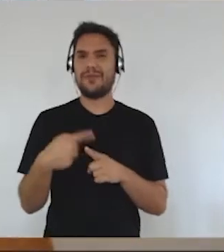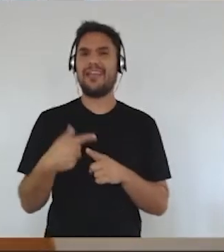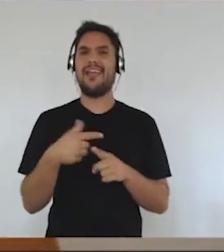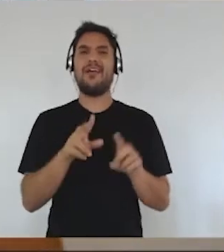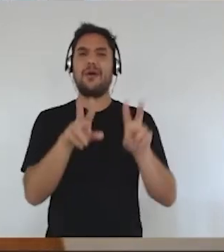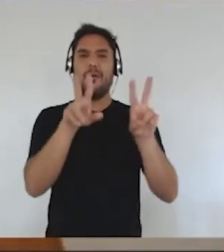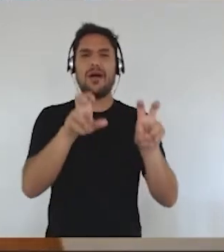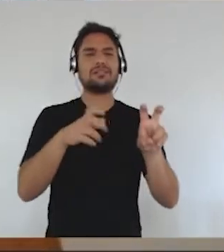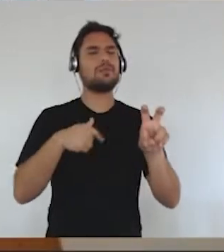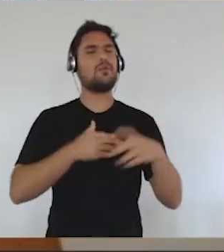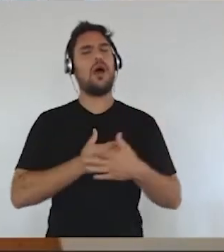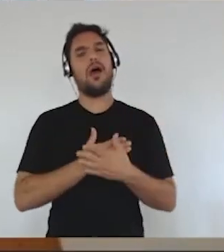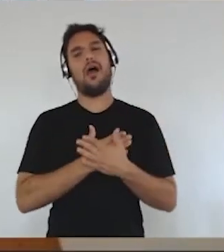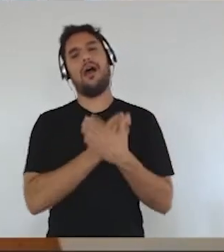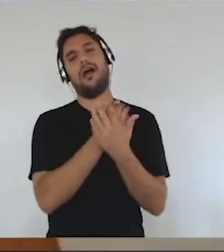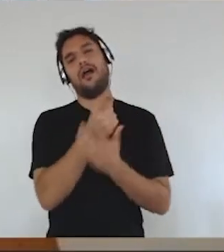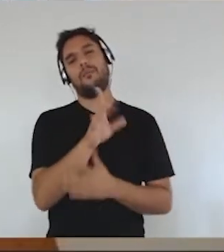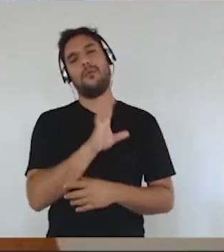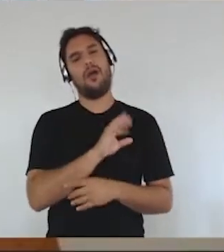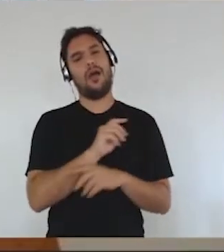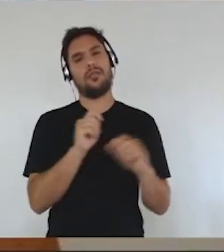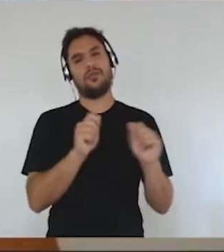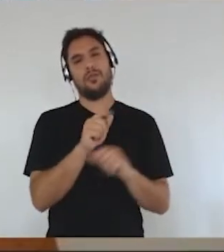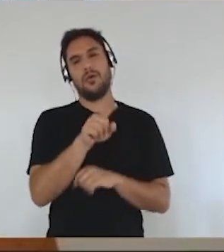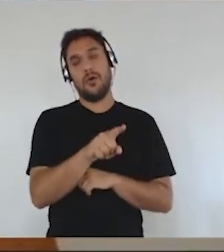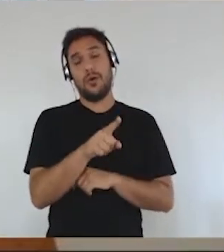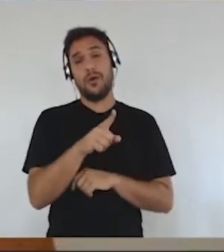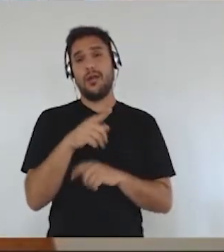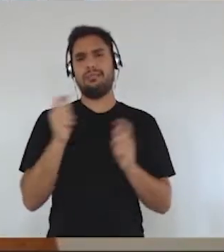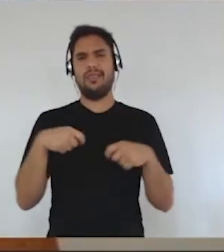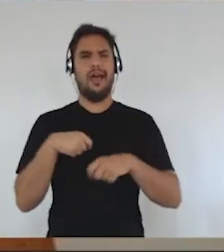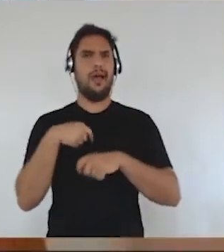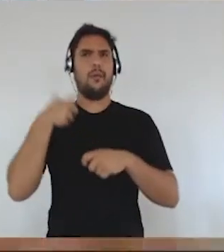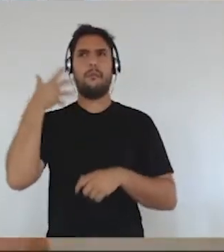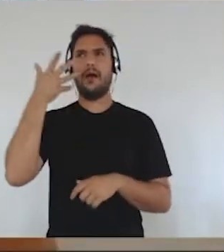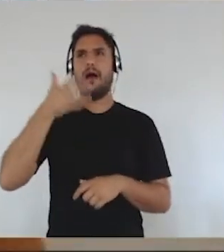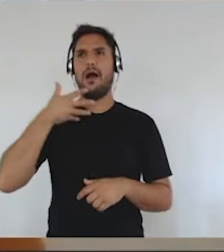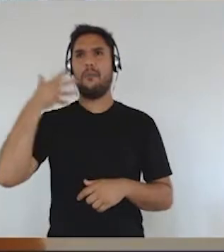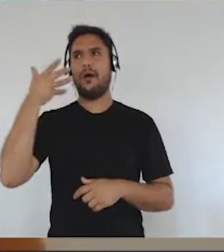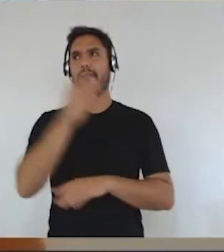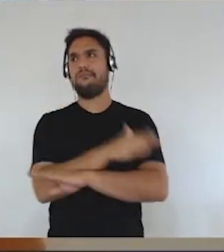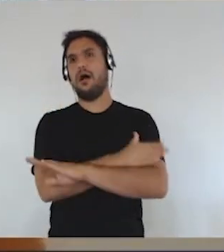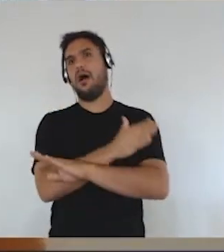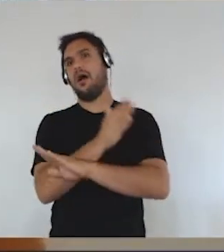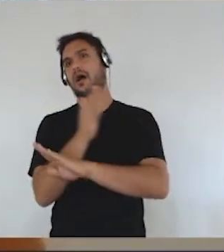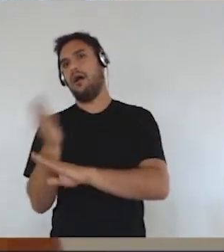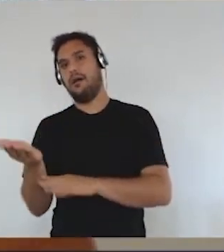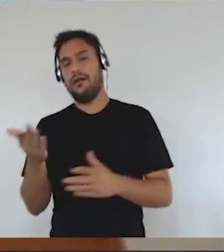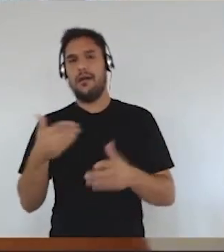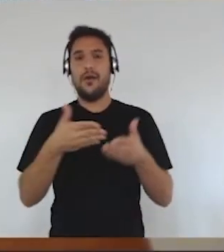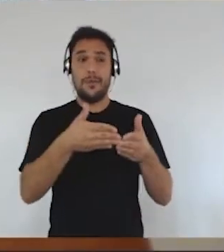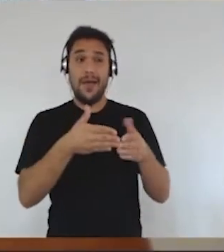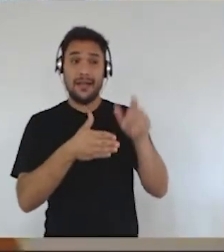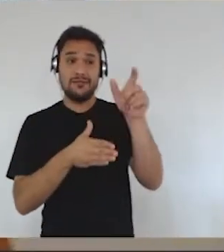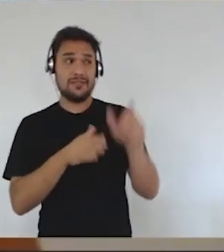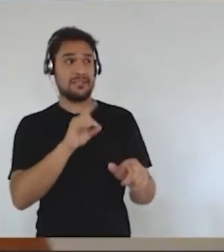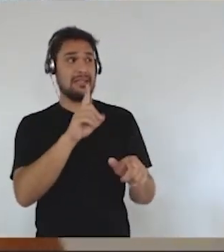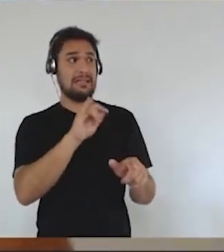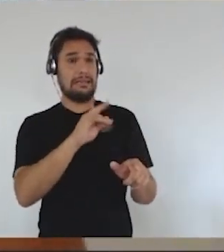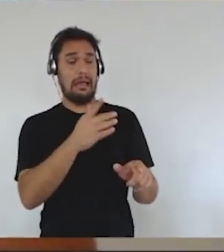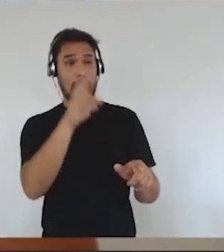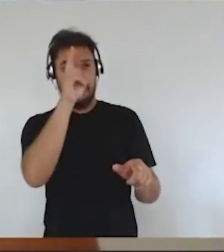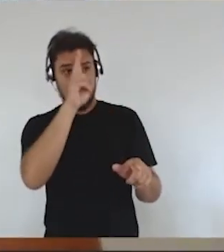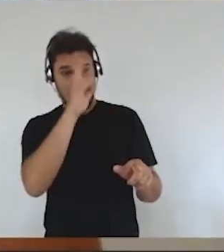maior paixão, eu poderia ficar o dia inteiro. Peço ao senhor presidente, doutor Daniel, que vá me conduzindo aí no